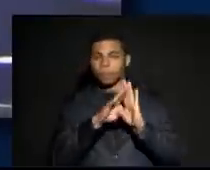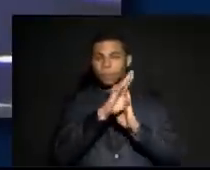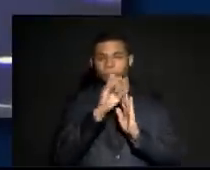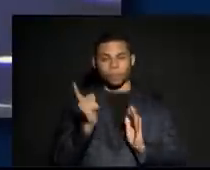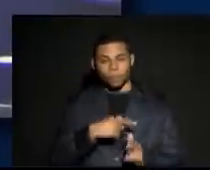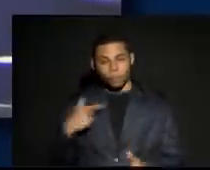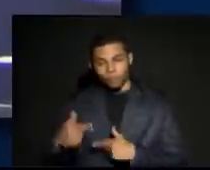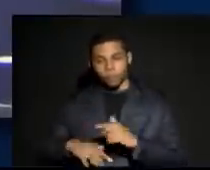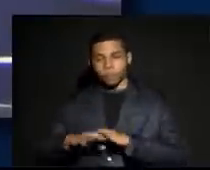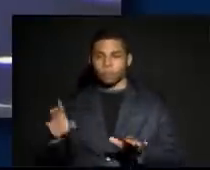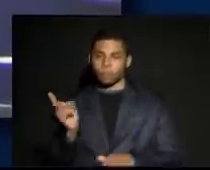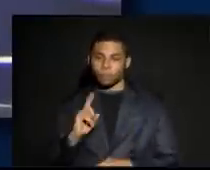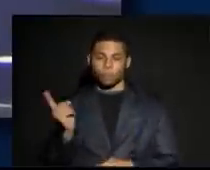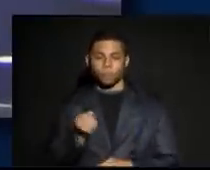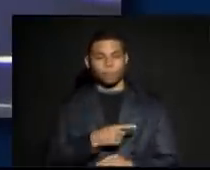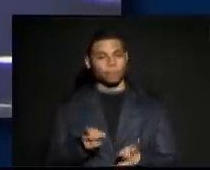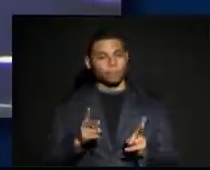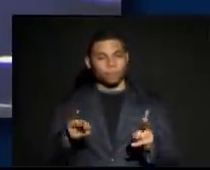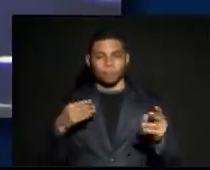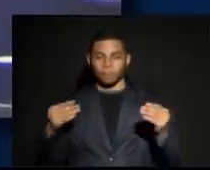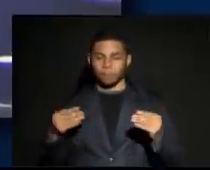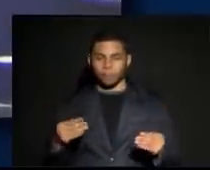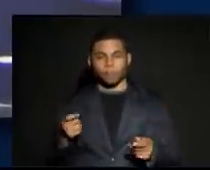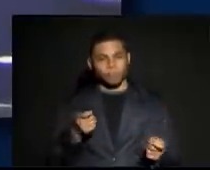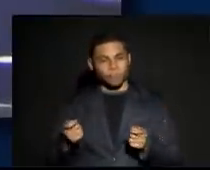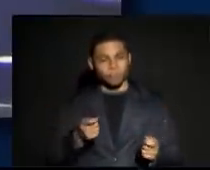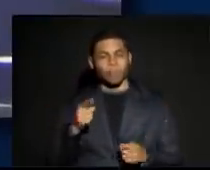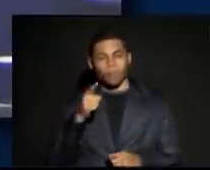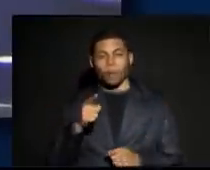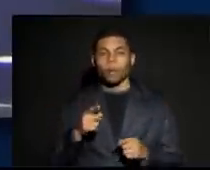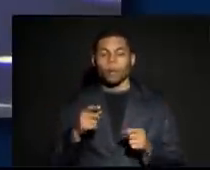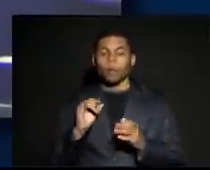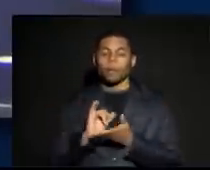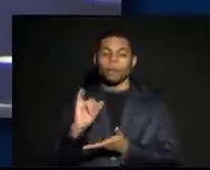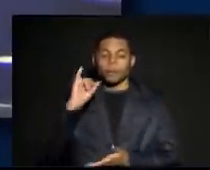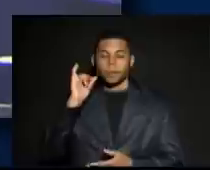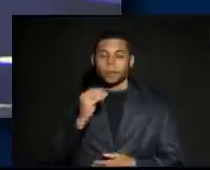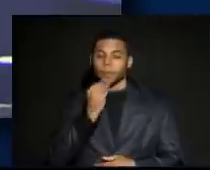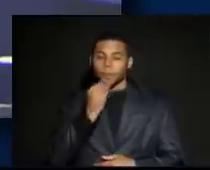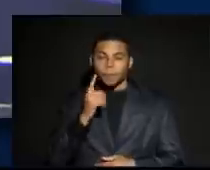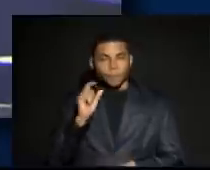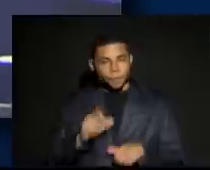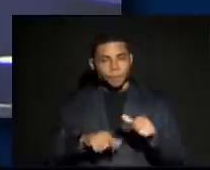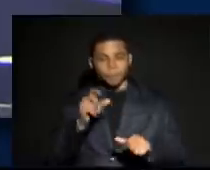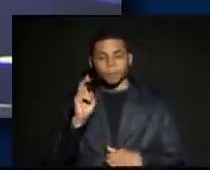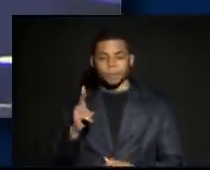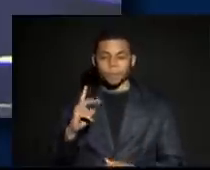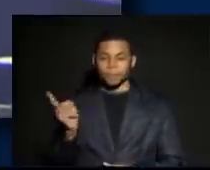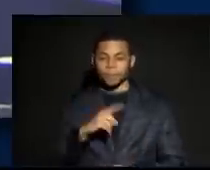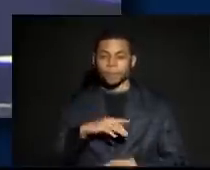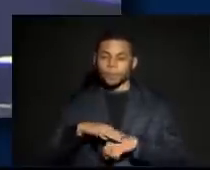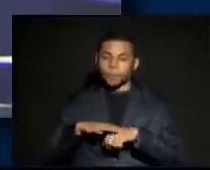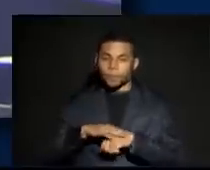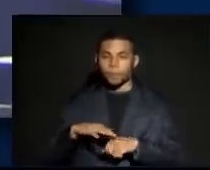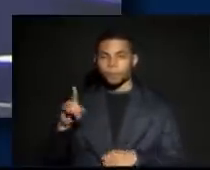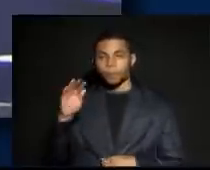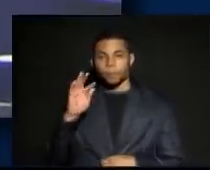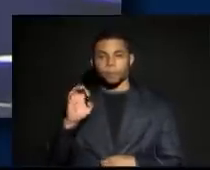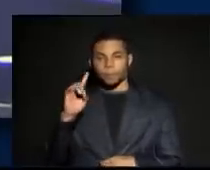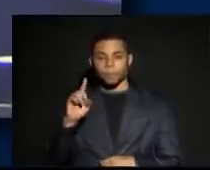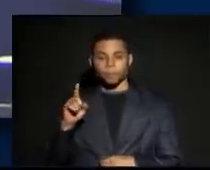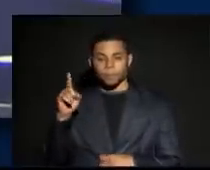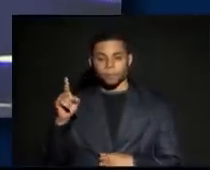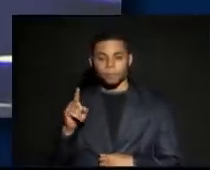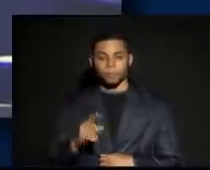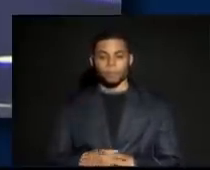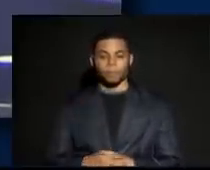terminamos nosso trabalho aqui de controle da inflação e obviamente que ia essa mudança né de repente o Fed